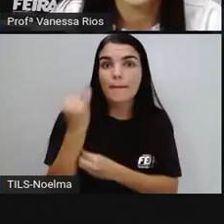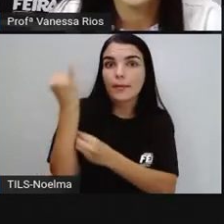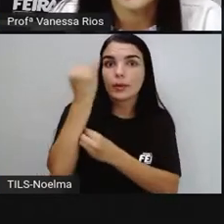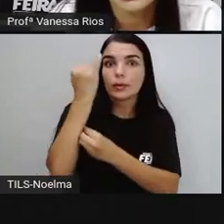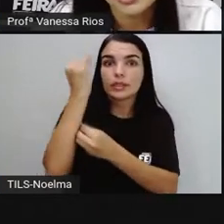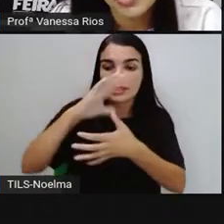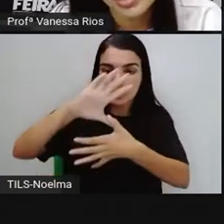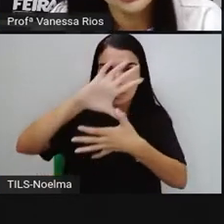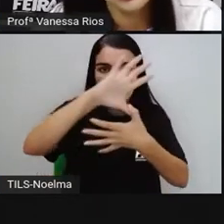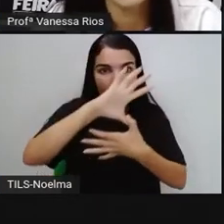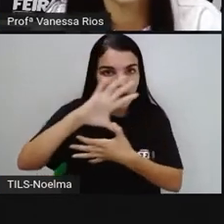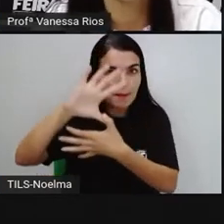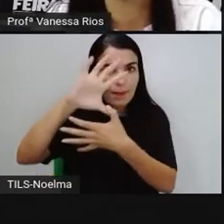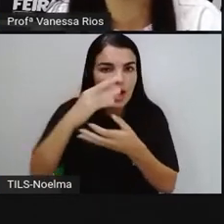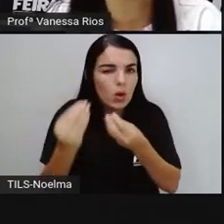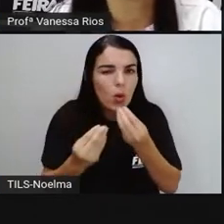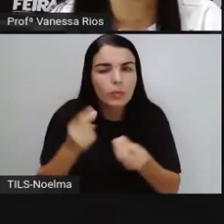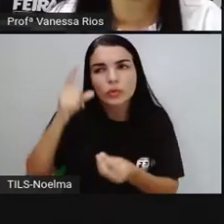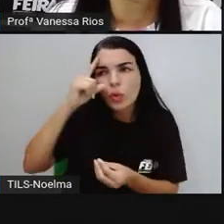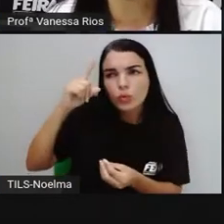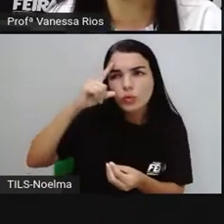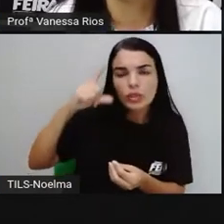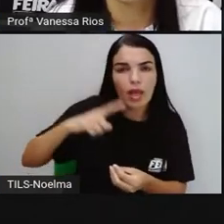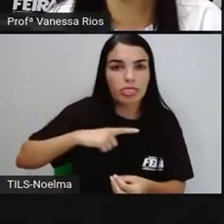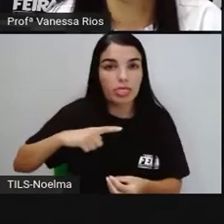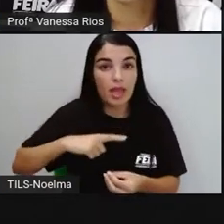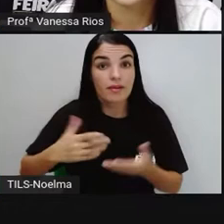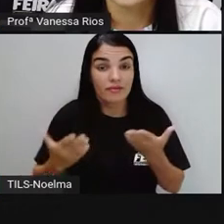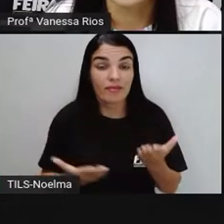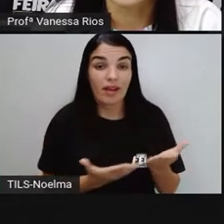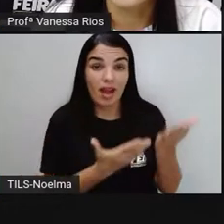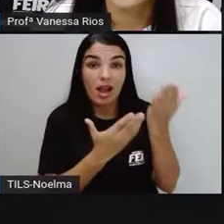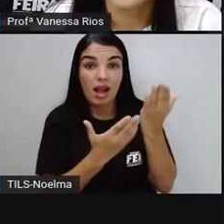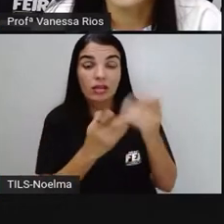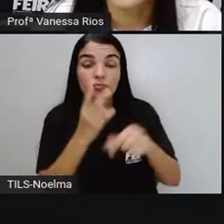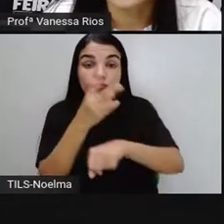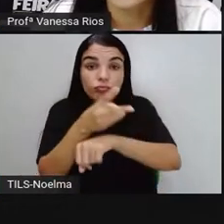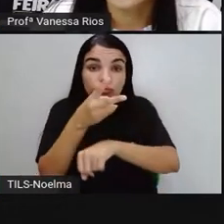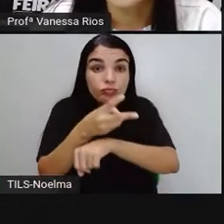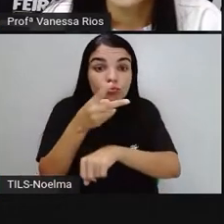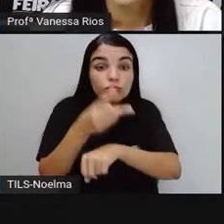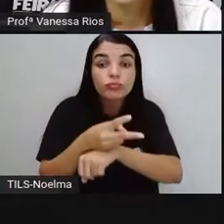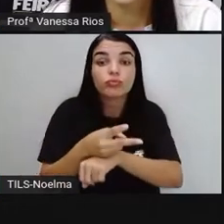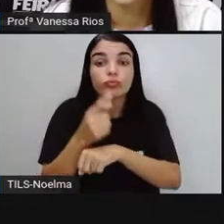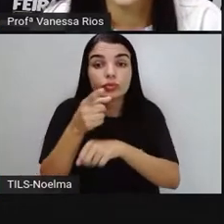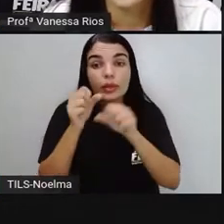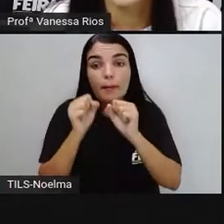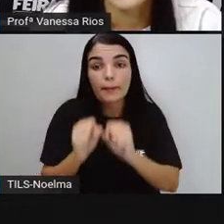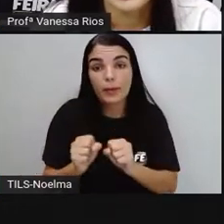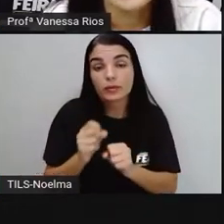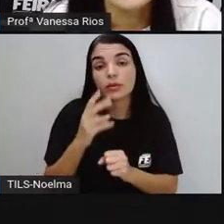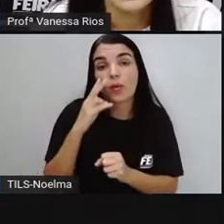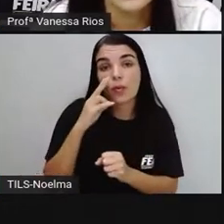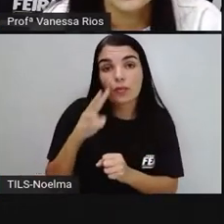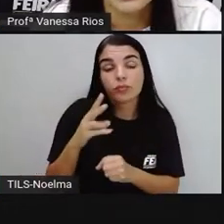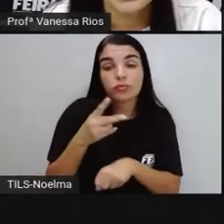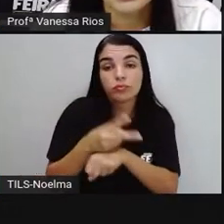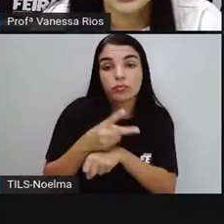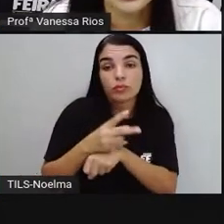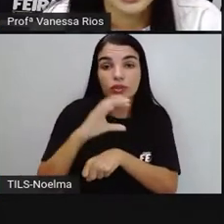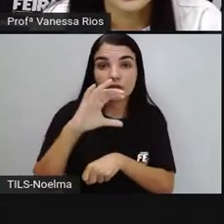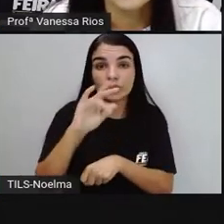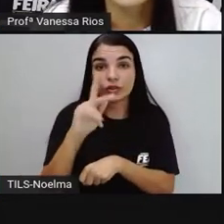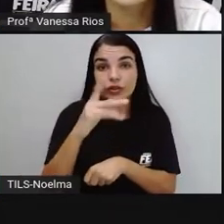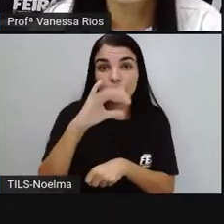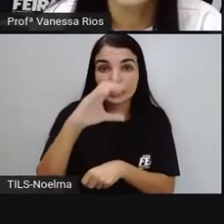ele está inserido aí no nosso dia a dia, a gente vai assistir agora a um episódio de Chico na Ilha das